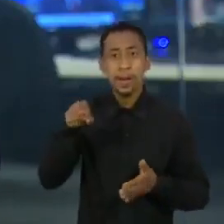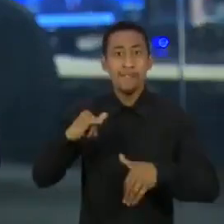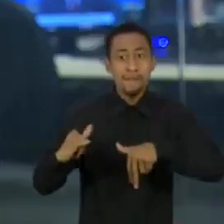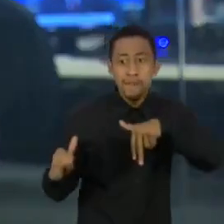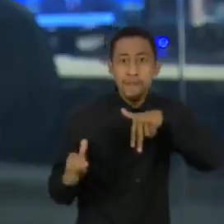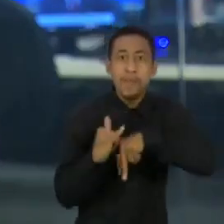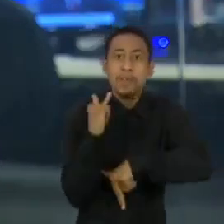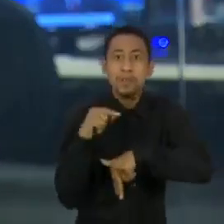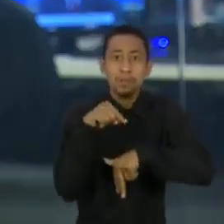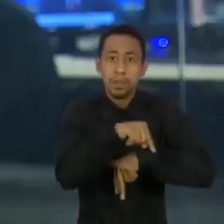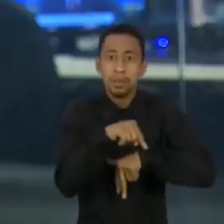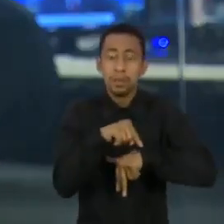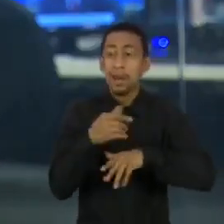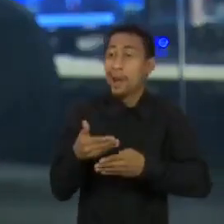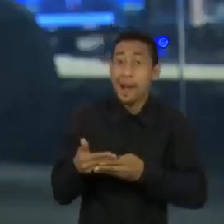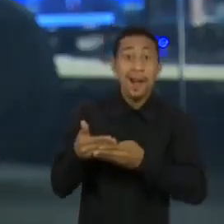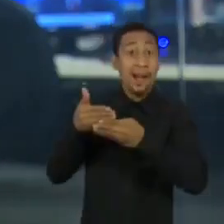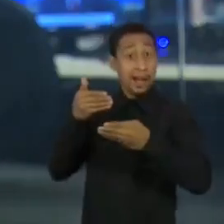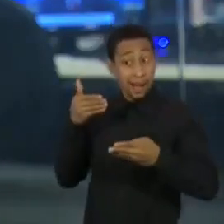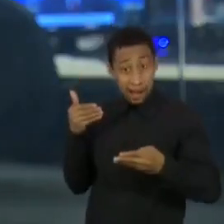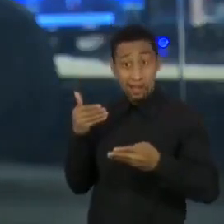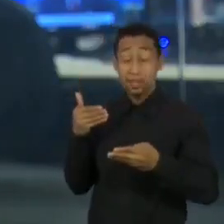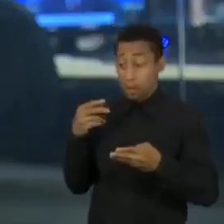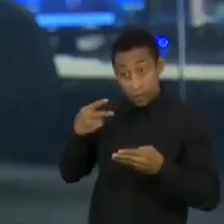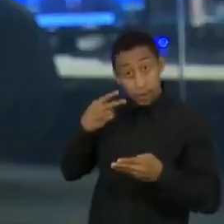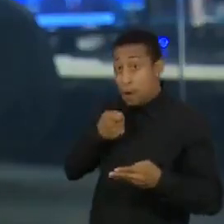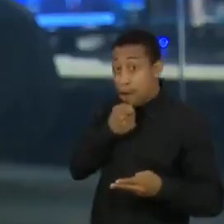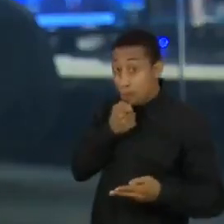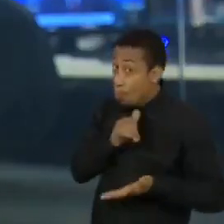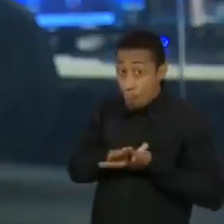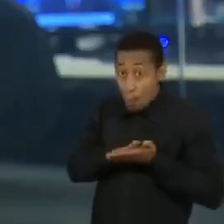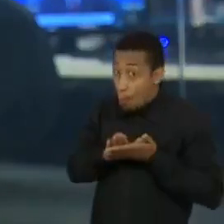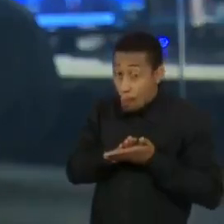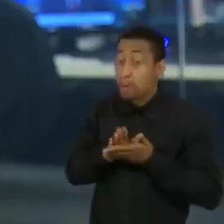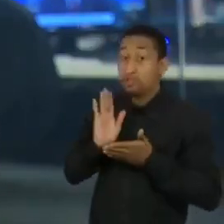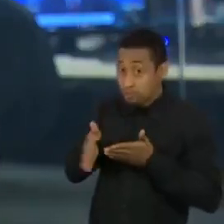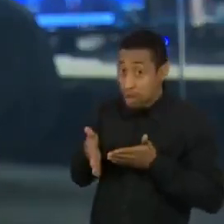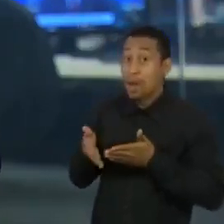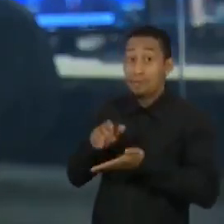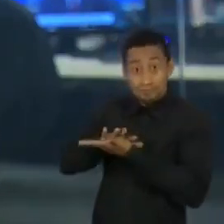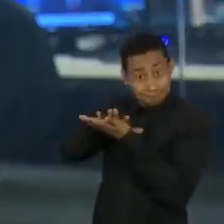deles foram registrados antes dela tomar posse e 1 depois deste caso ter sido...